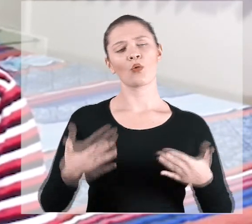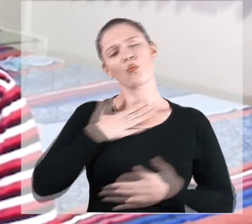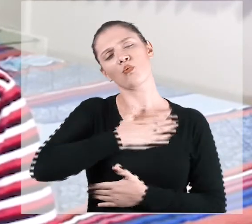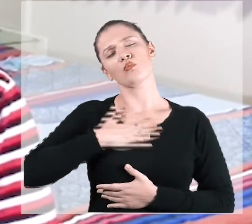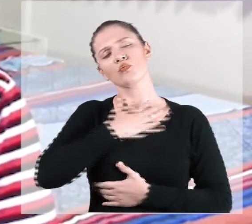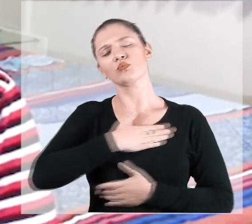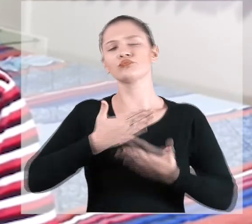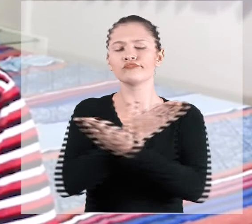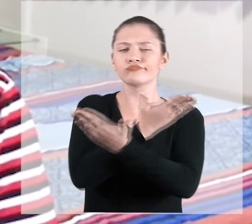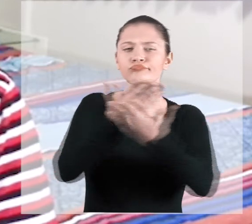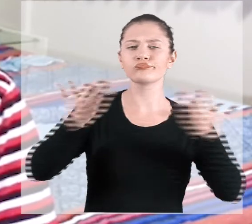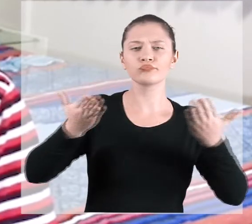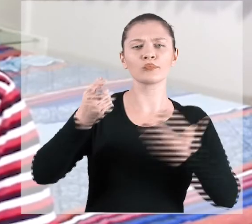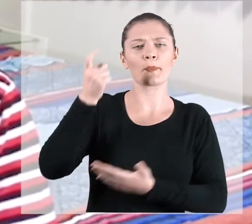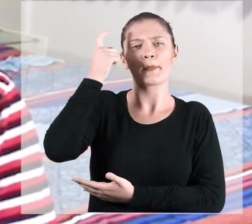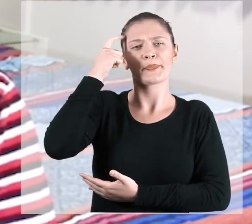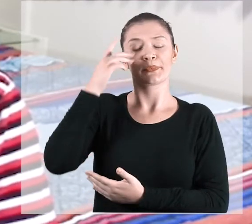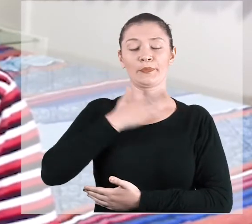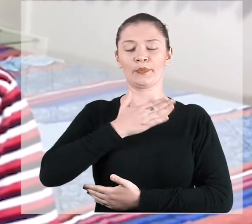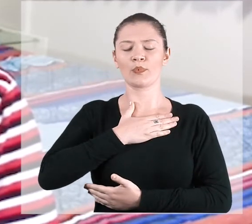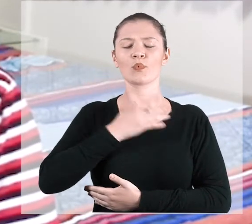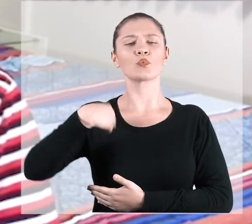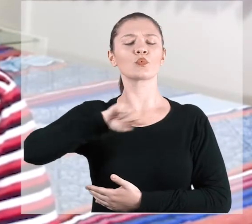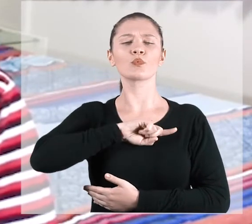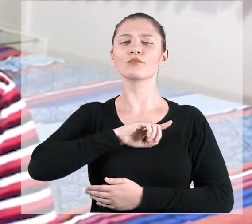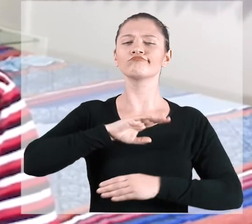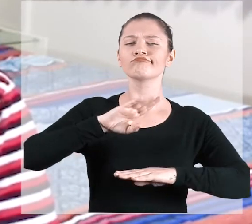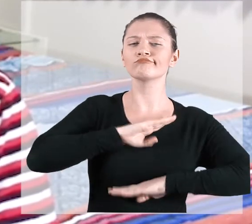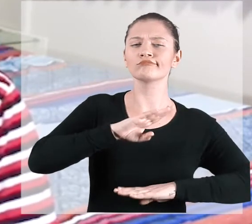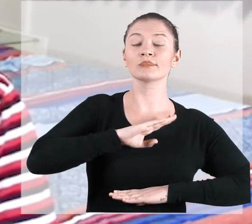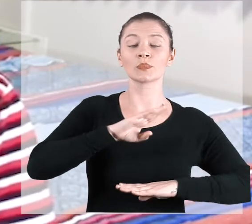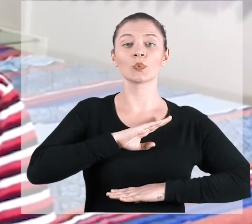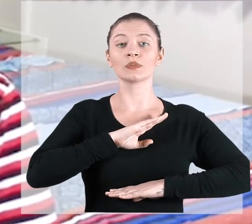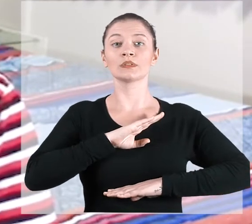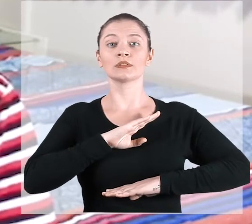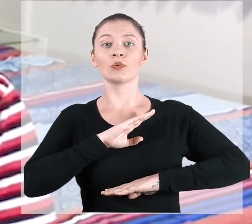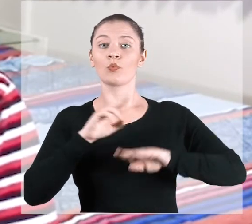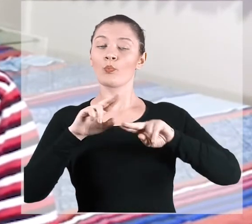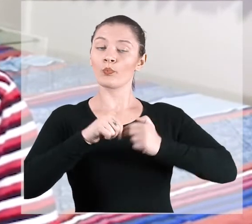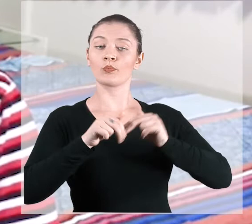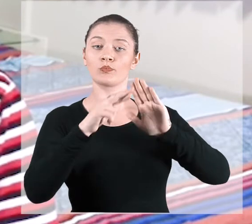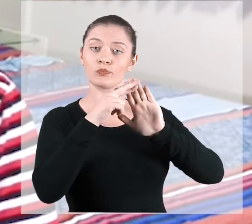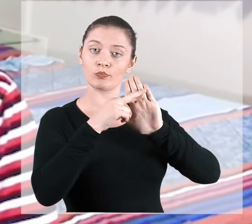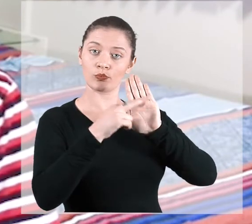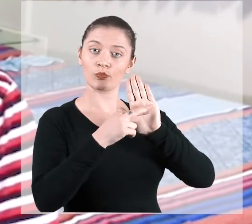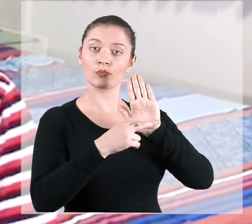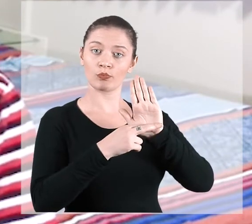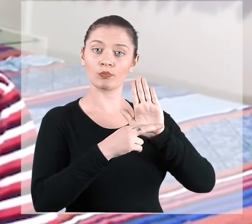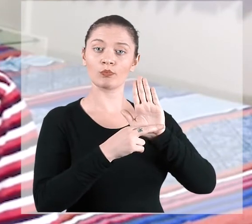pensamento, né? Eu sei que nós estamos num momento crucial, né? Essa resolução que